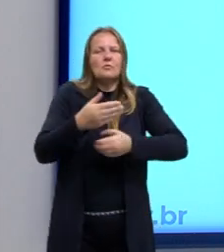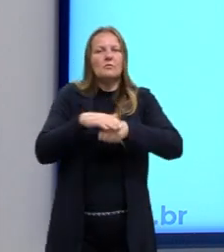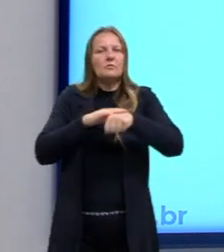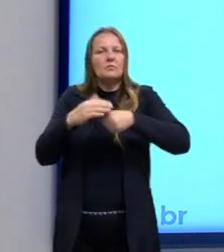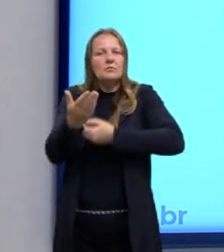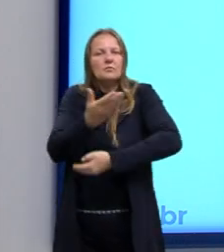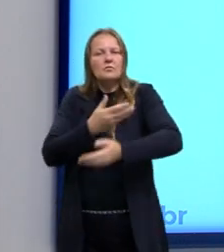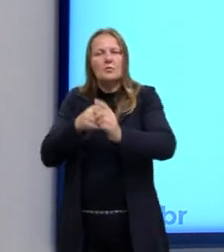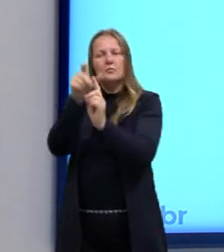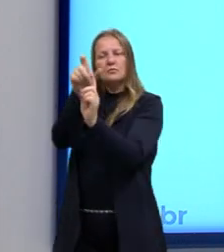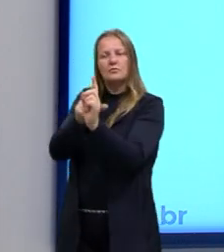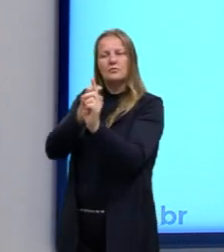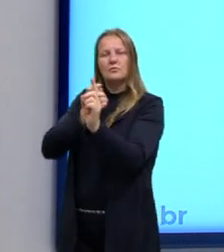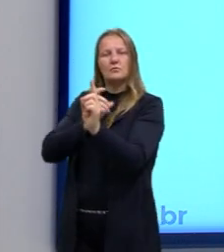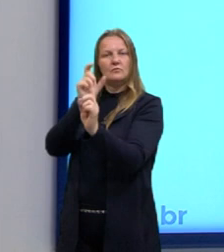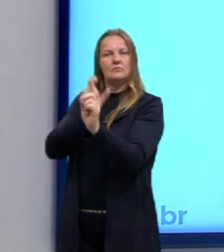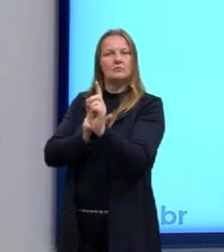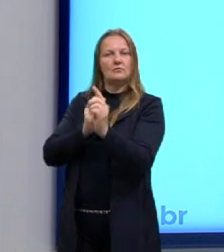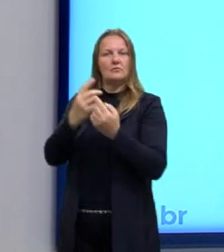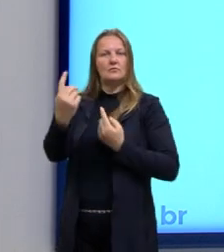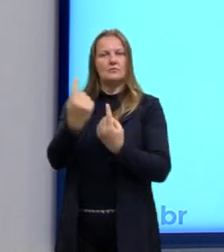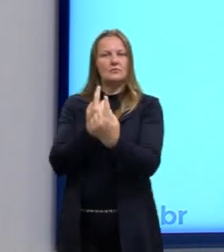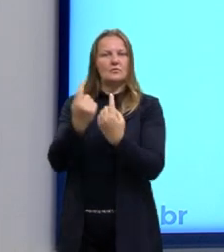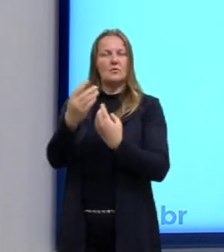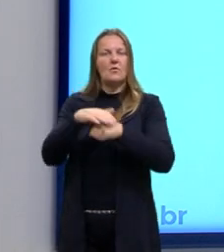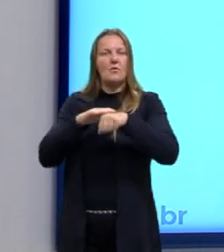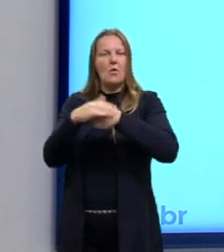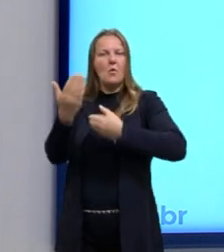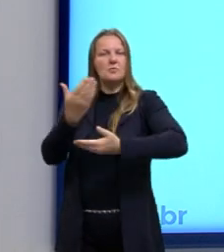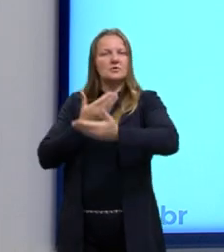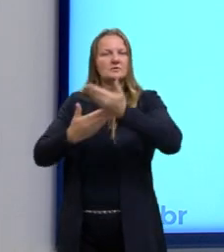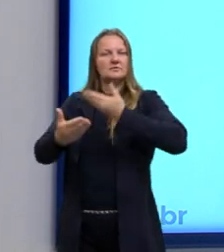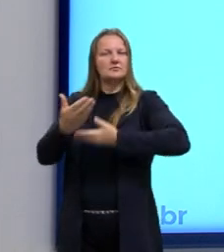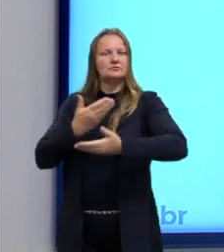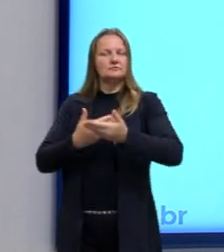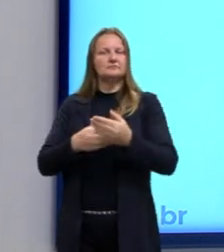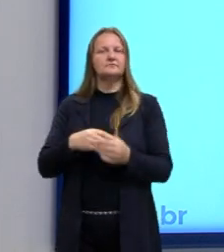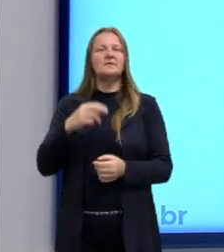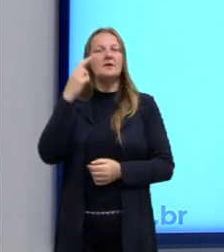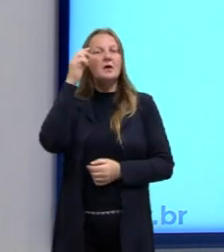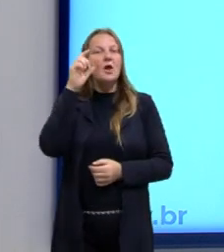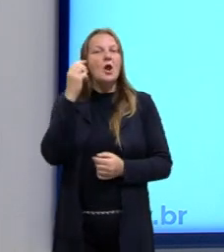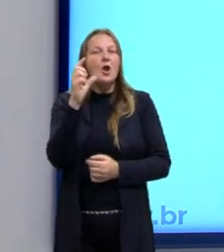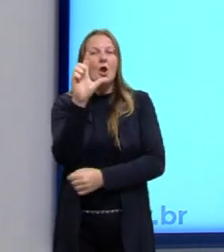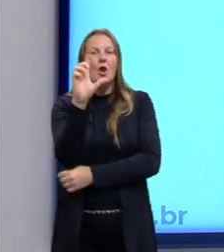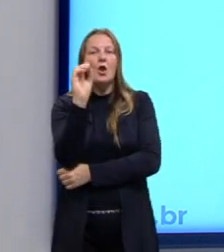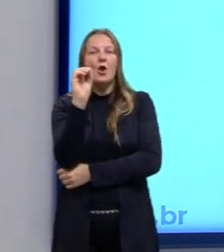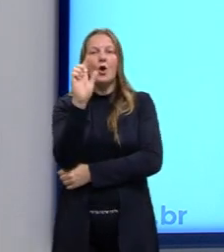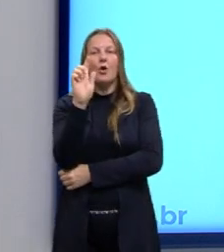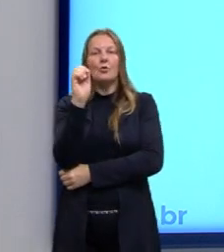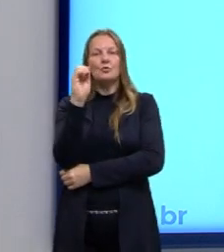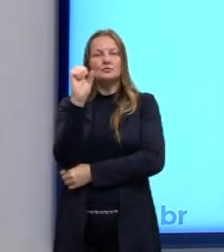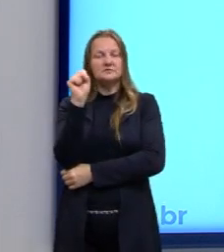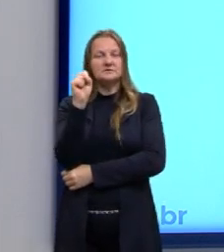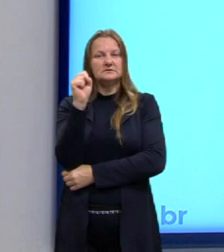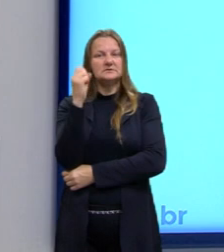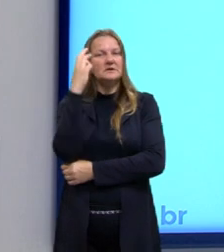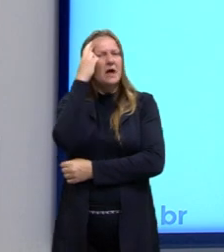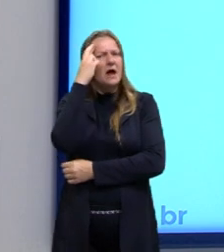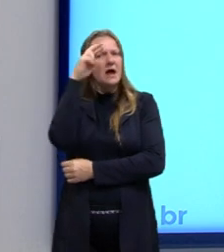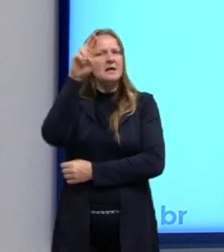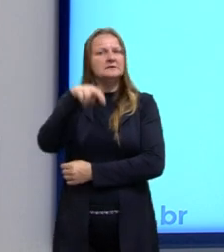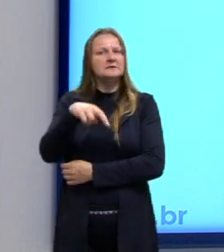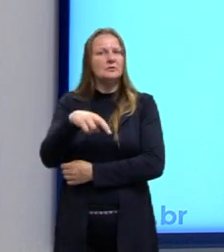início da construção do ser humano do logos da razão porque é pela pela linguagem que nós expressamos os nossos pensamentos